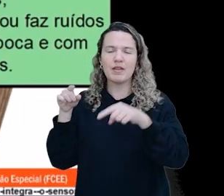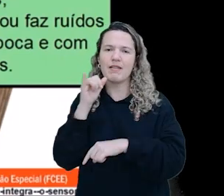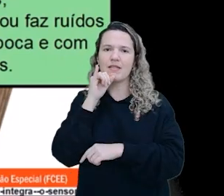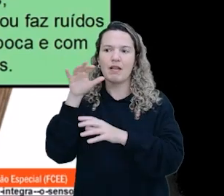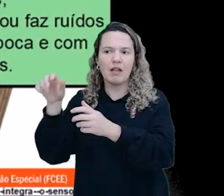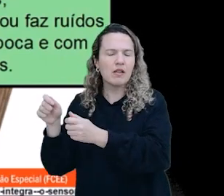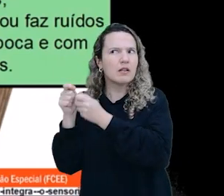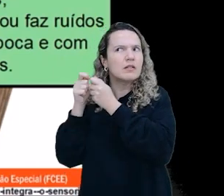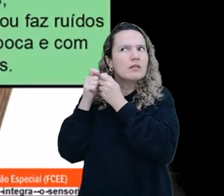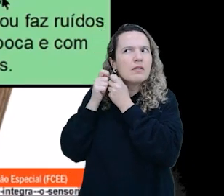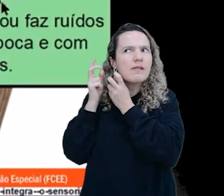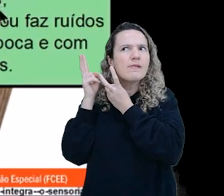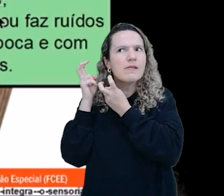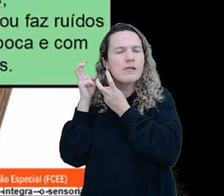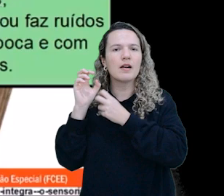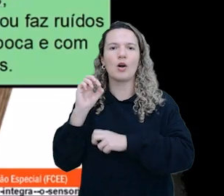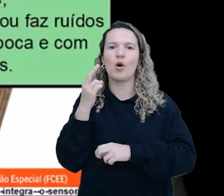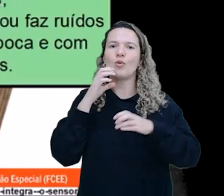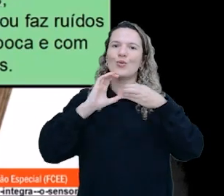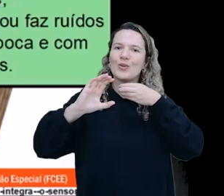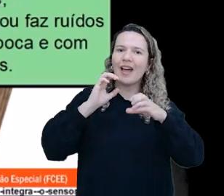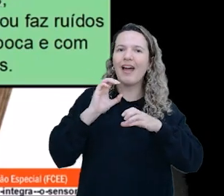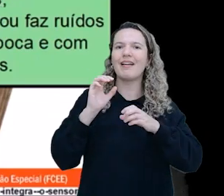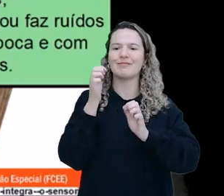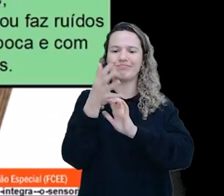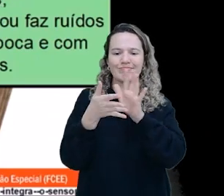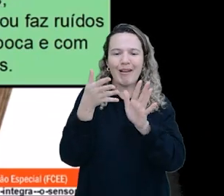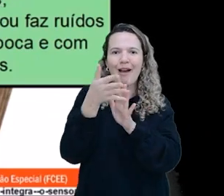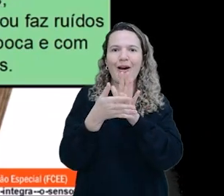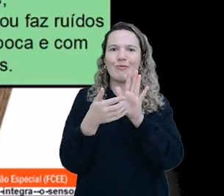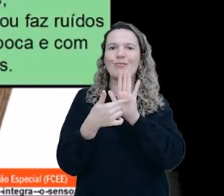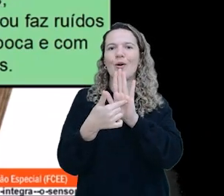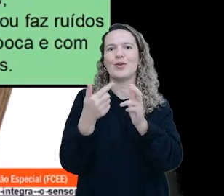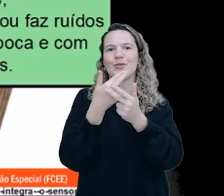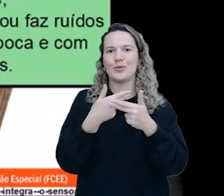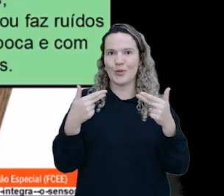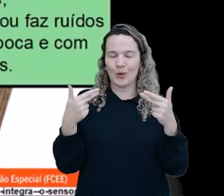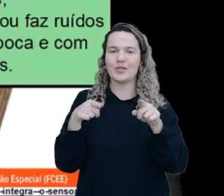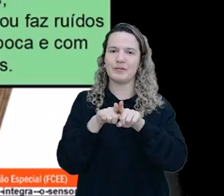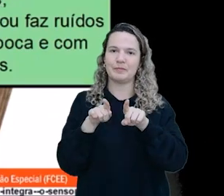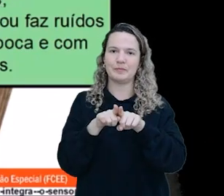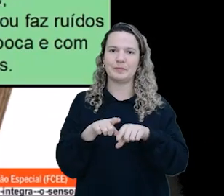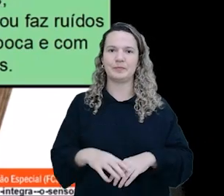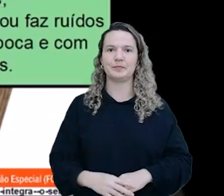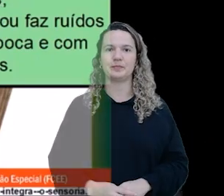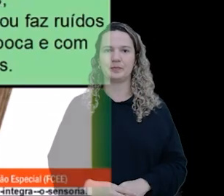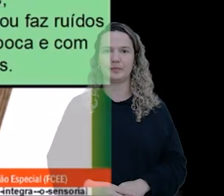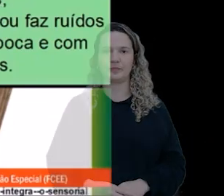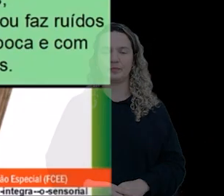musicais perto dos ouvidos, cantam ou fazem ruídos com a boca e com as mãos.